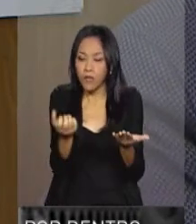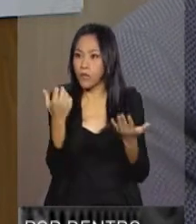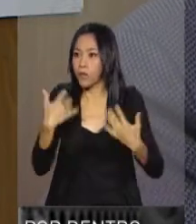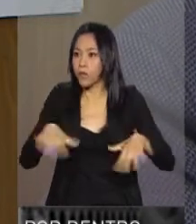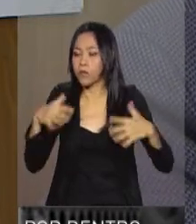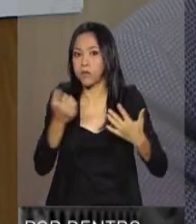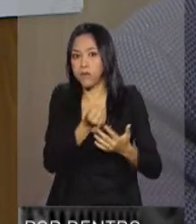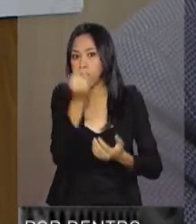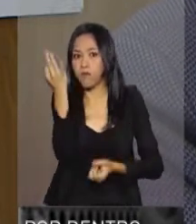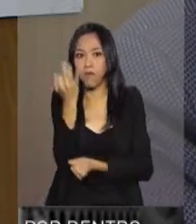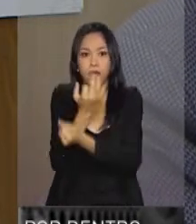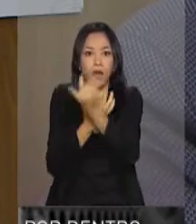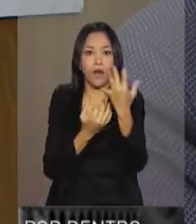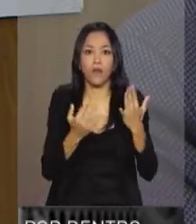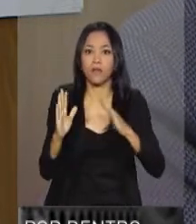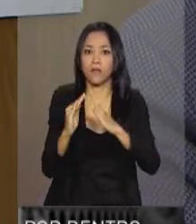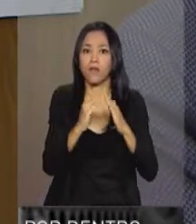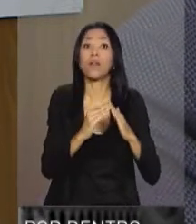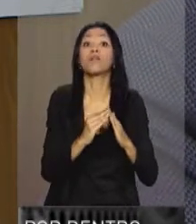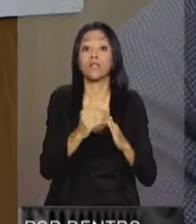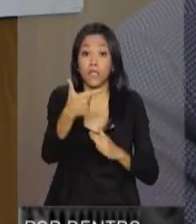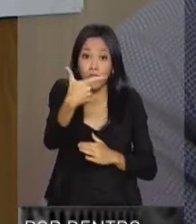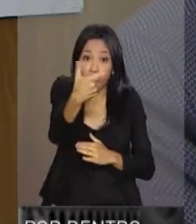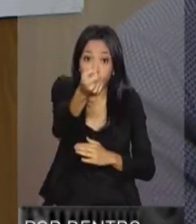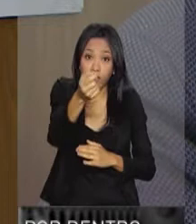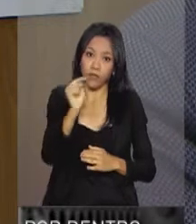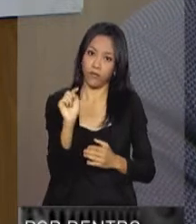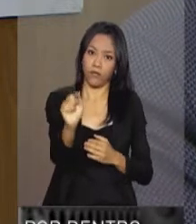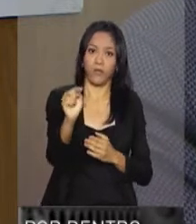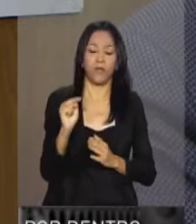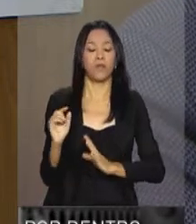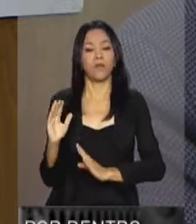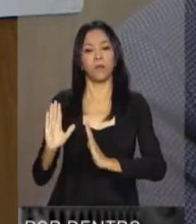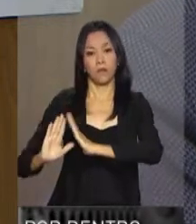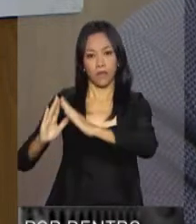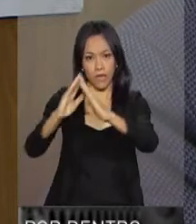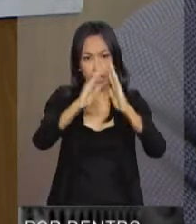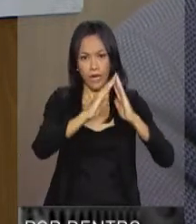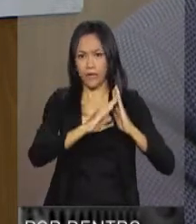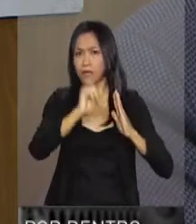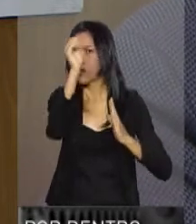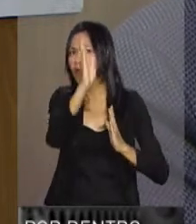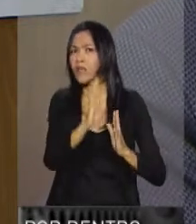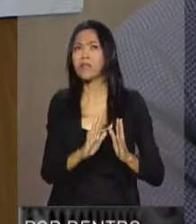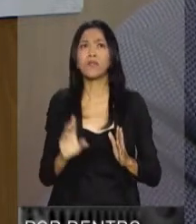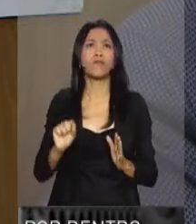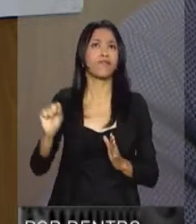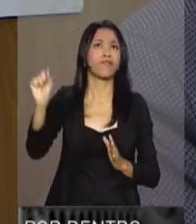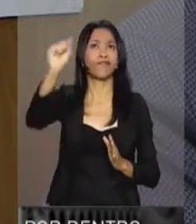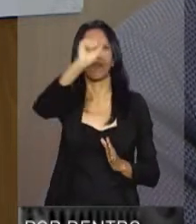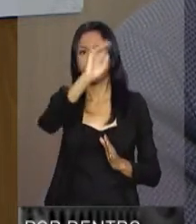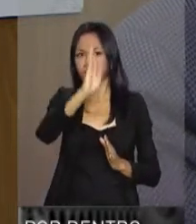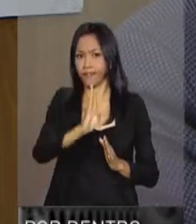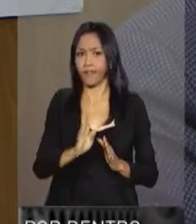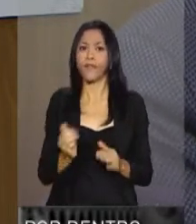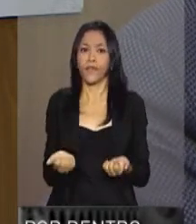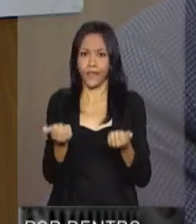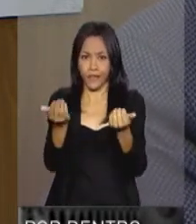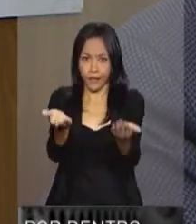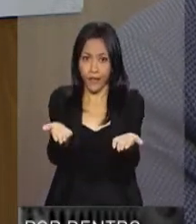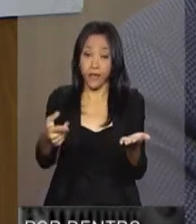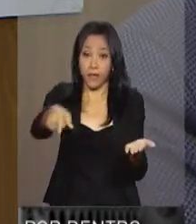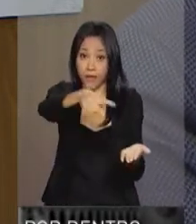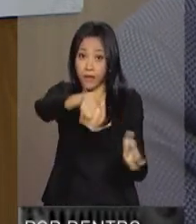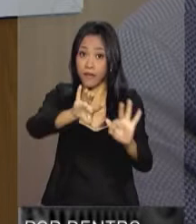foram mais de 20 mil moradias 20 mil unidades habitacionais em todo o brasil entregue para que essa população para que as